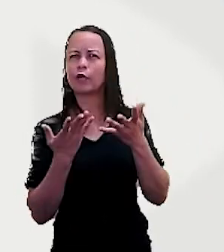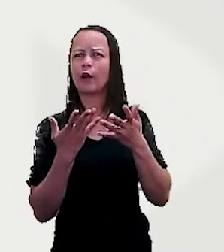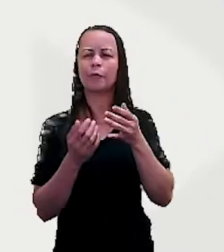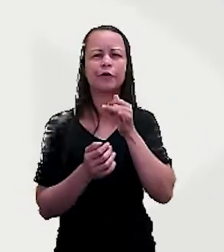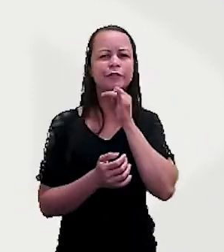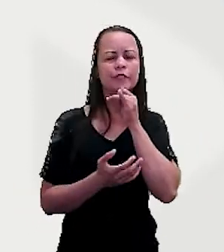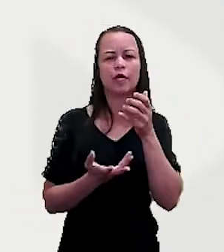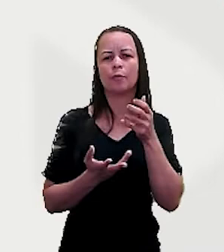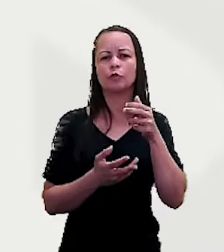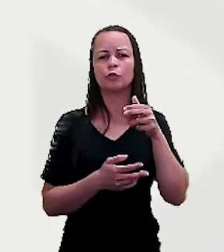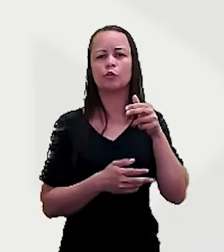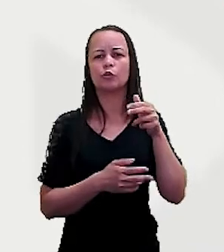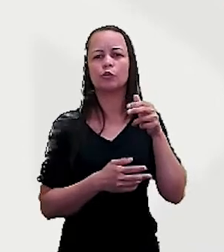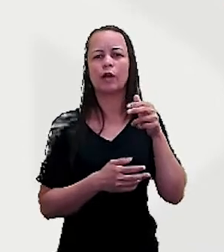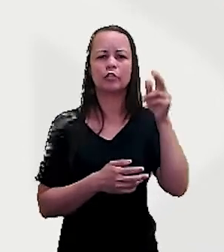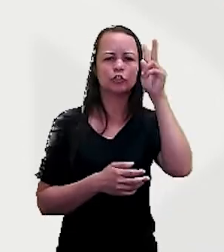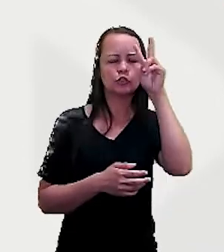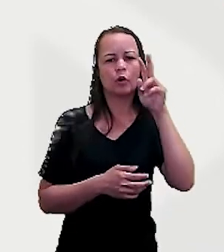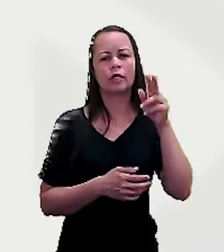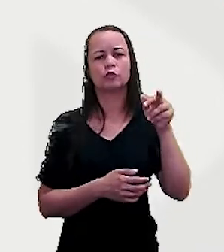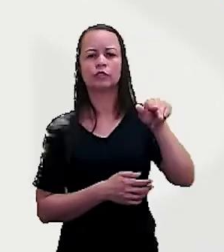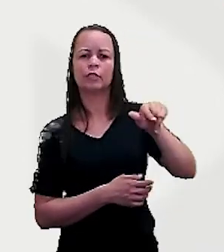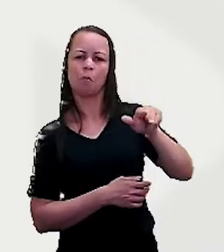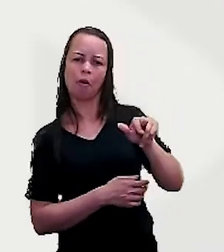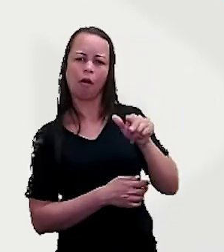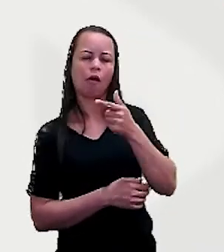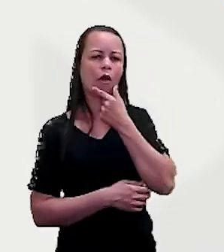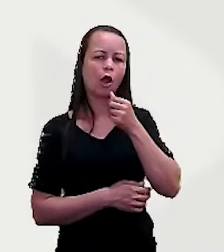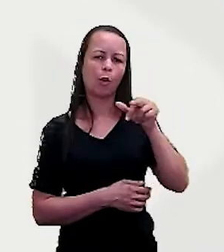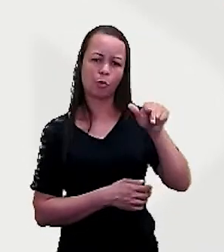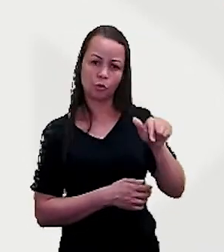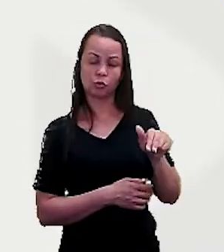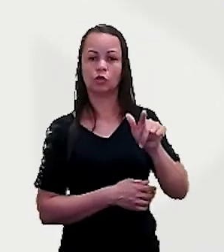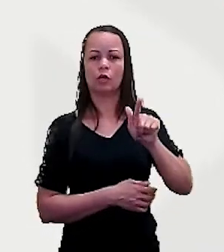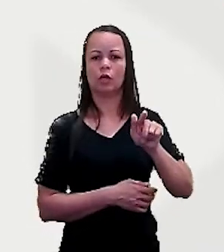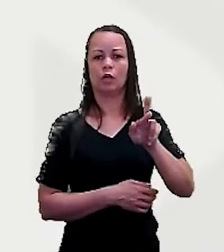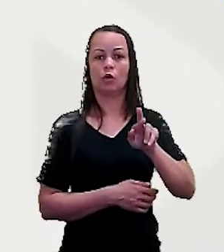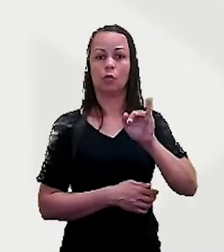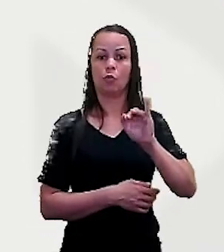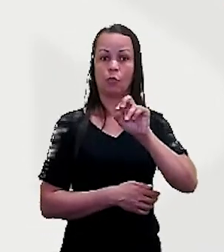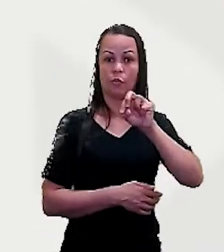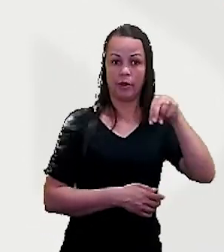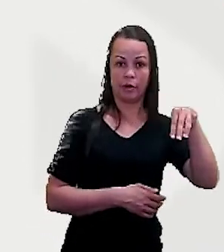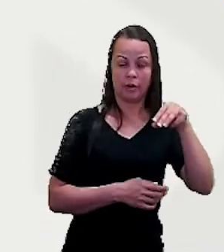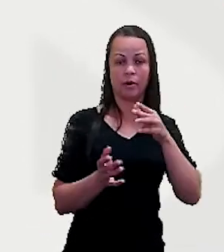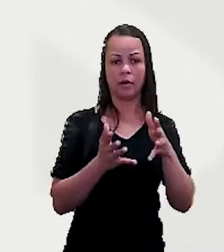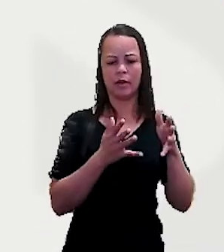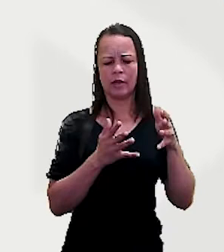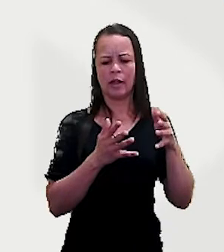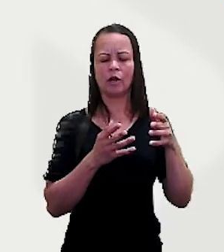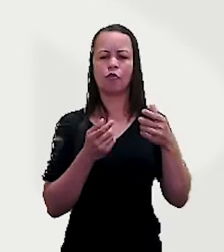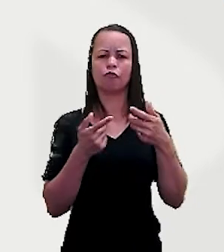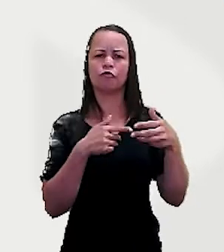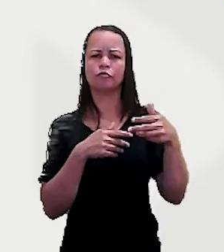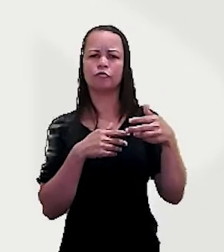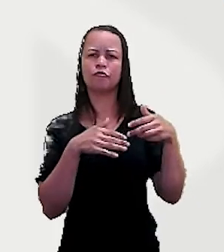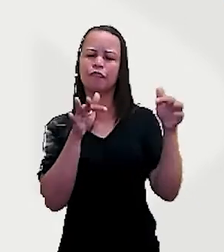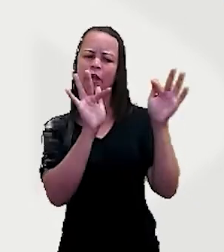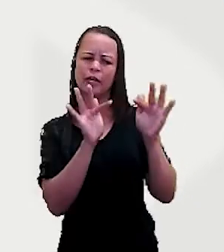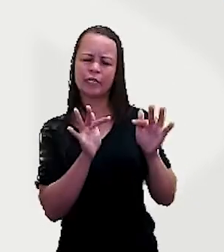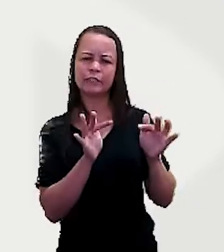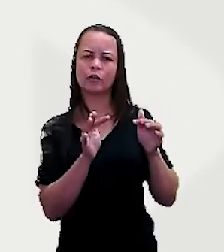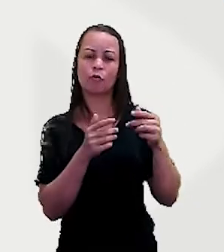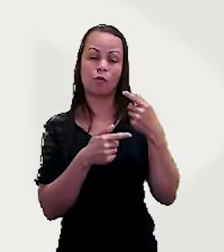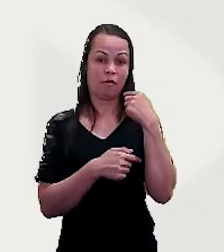Irmãos Grimm, mas não sendo de terror, uma coisa mais Disney. Éramos felizes na boca, né? Então, a história inicial era uma